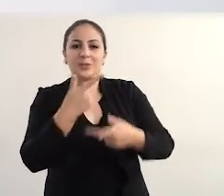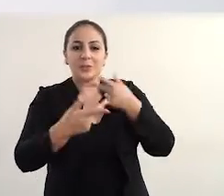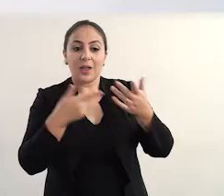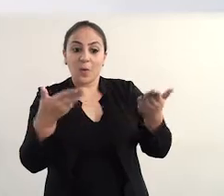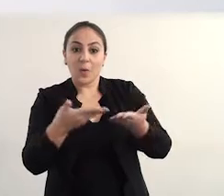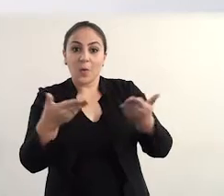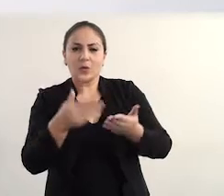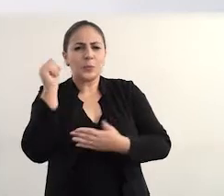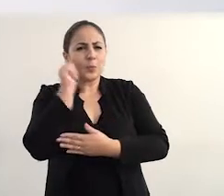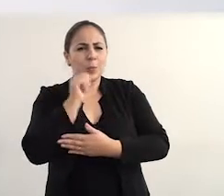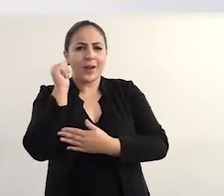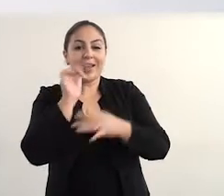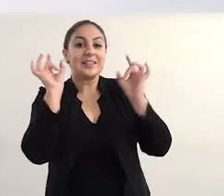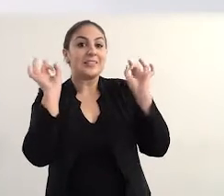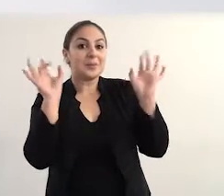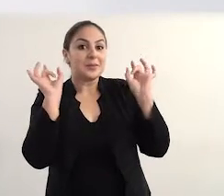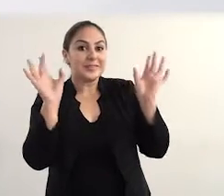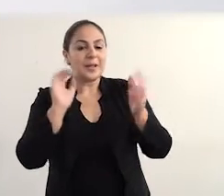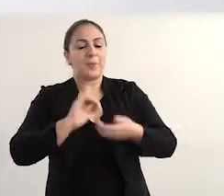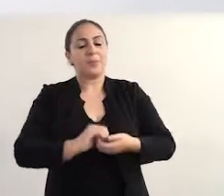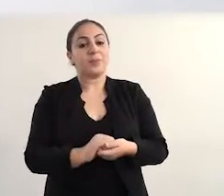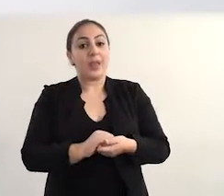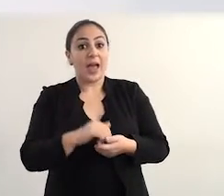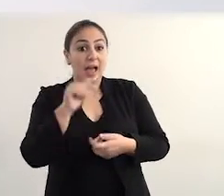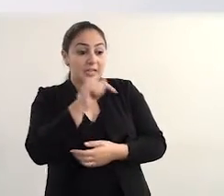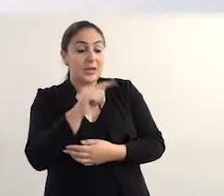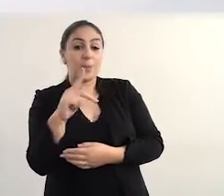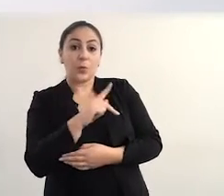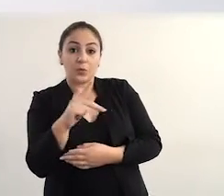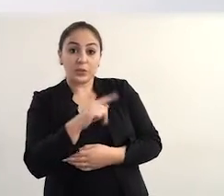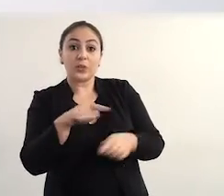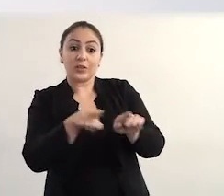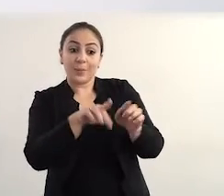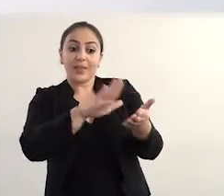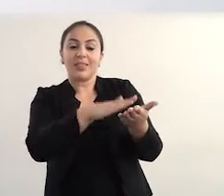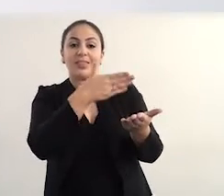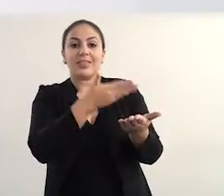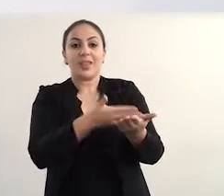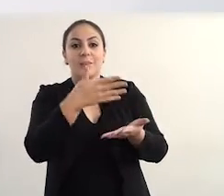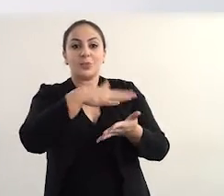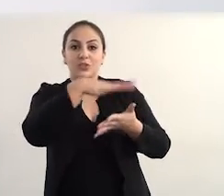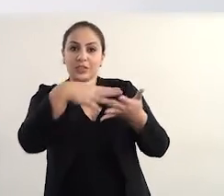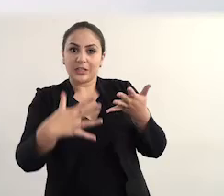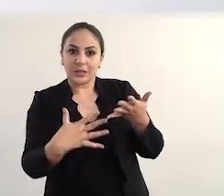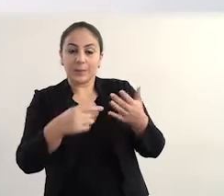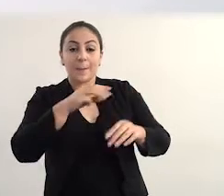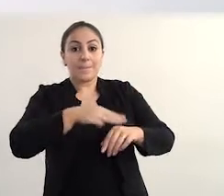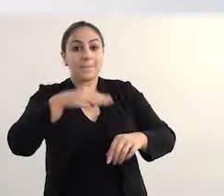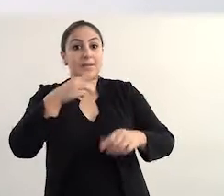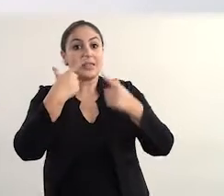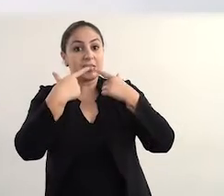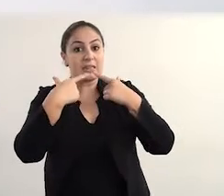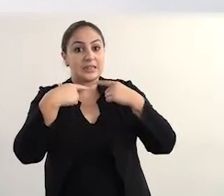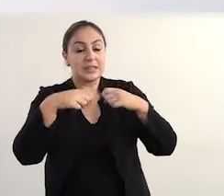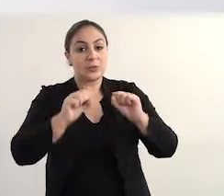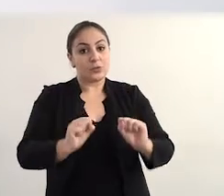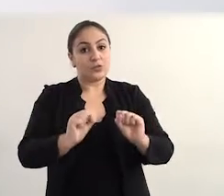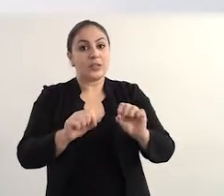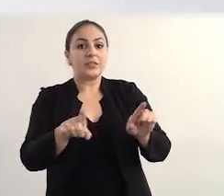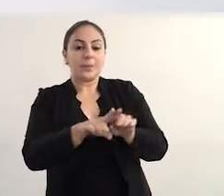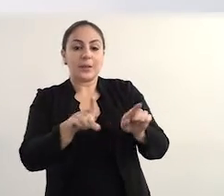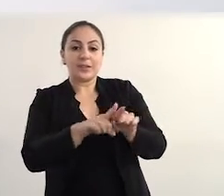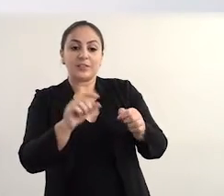dessas mulheres tão especiais. Aqui comigo a professora e intérprete de Libras, mestre em Linguística, doutoranda